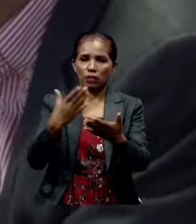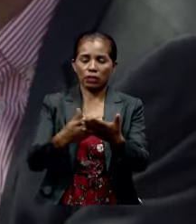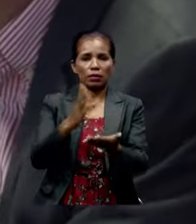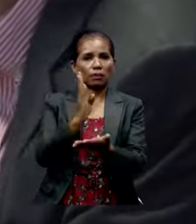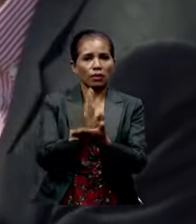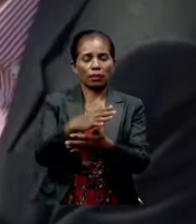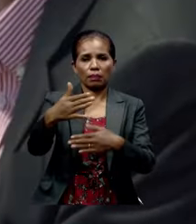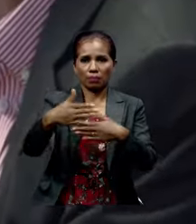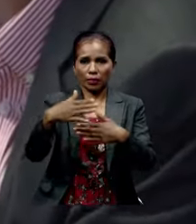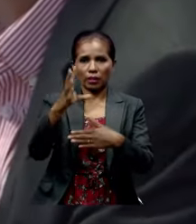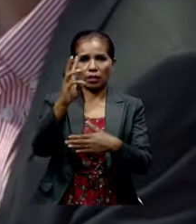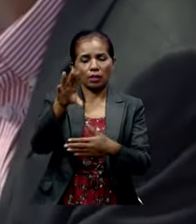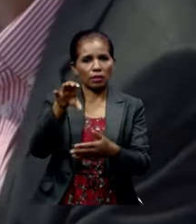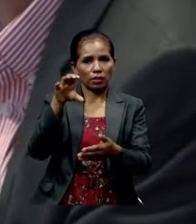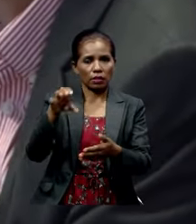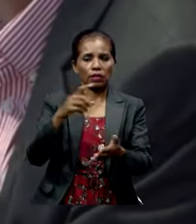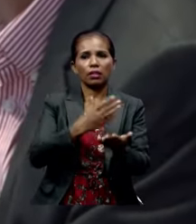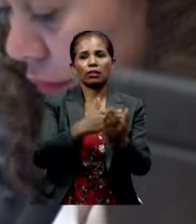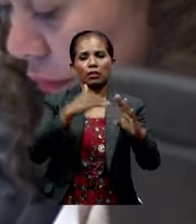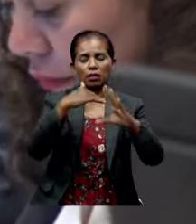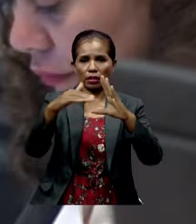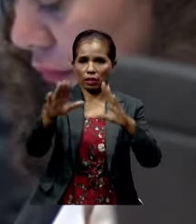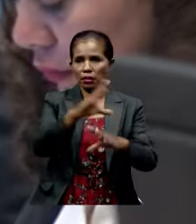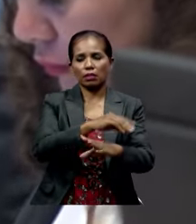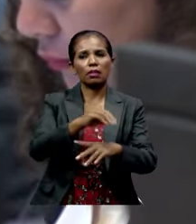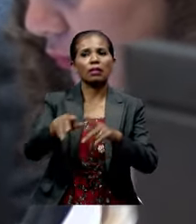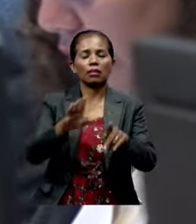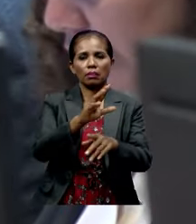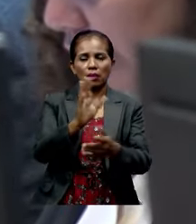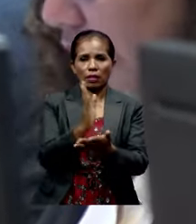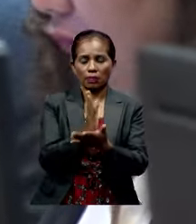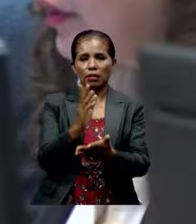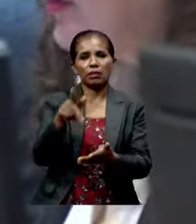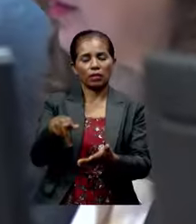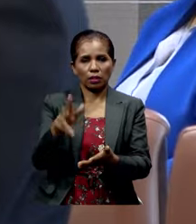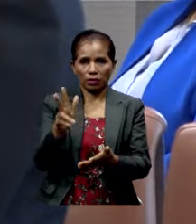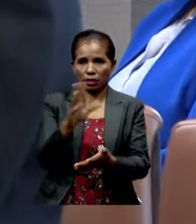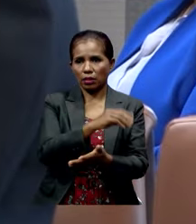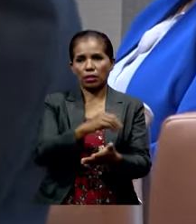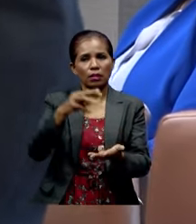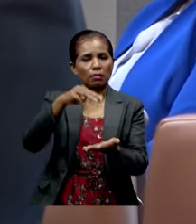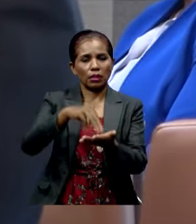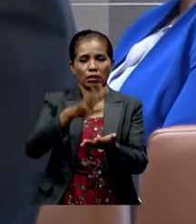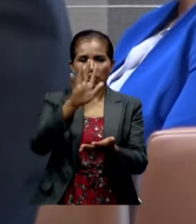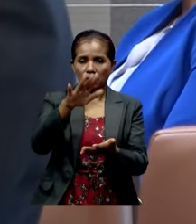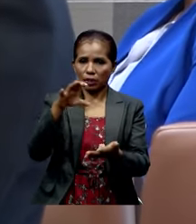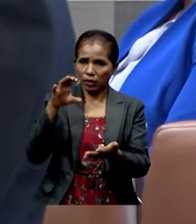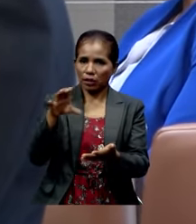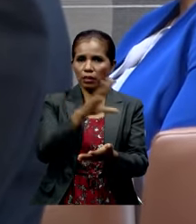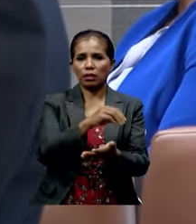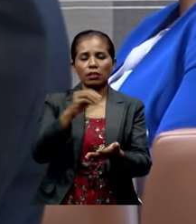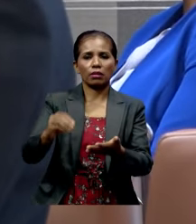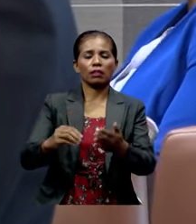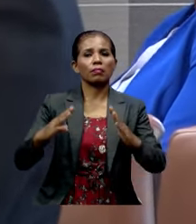atos nen, ba transferência públicas, milhão tol nulo resin, ba capital menor no milhão atos hat resin, ba capital